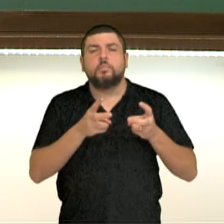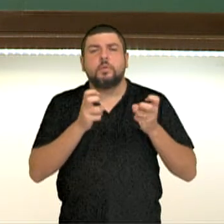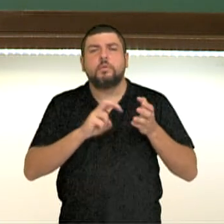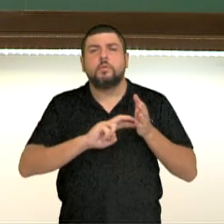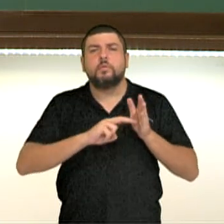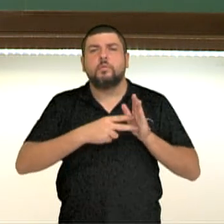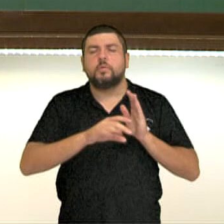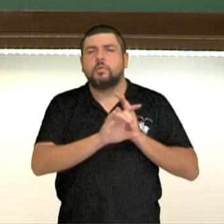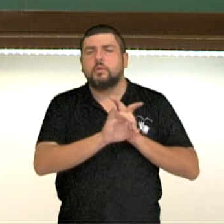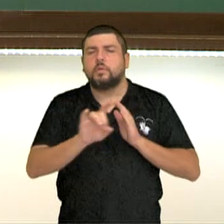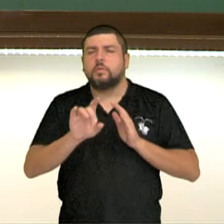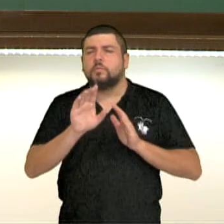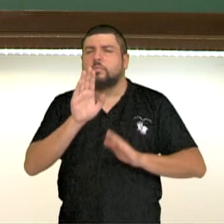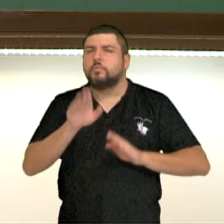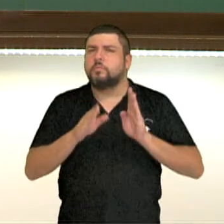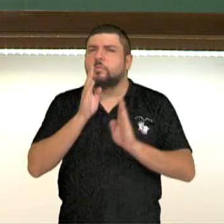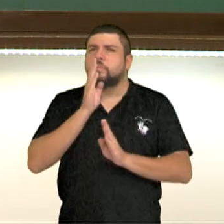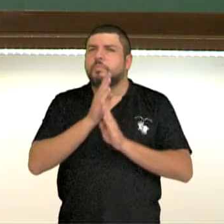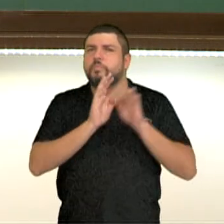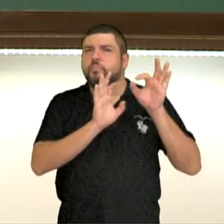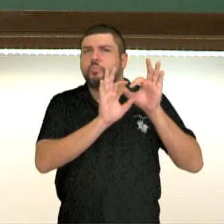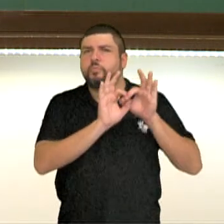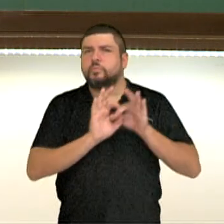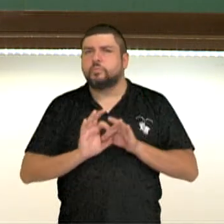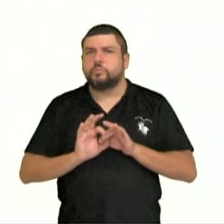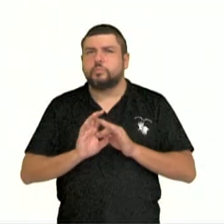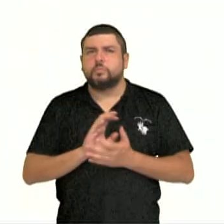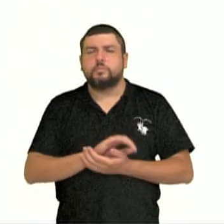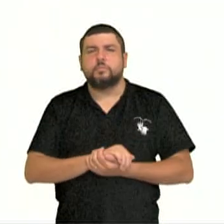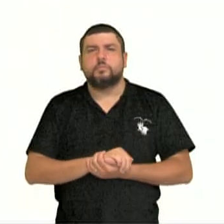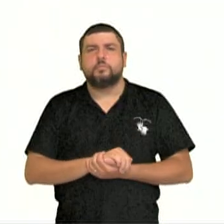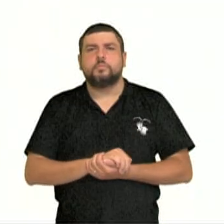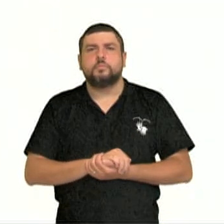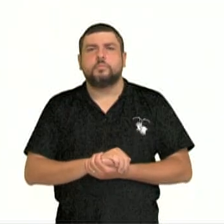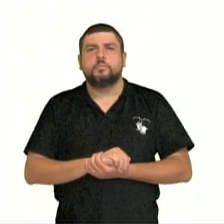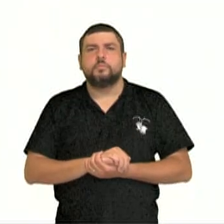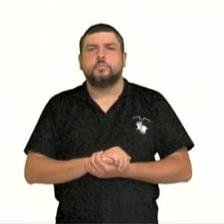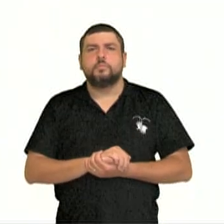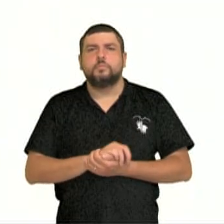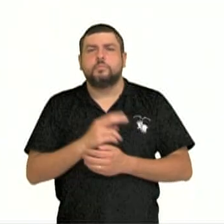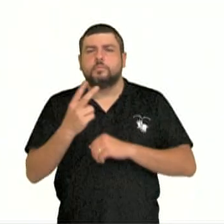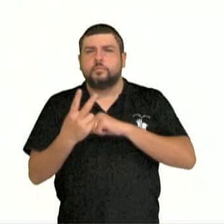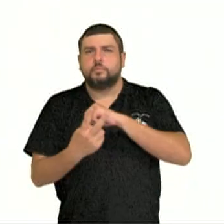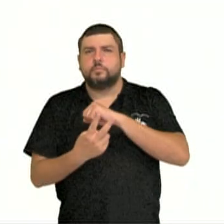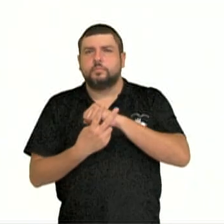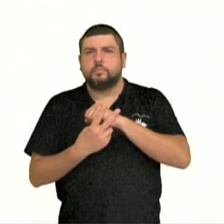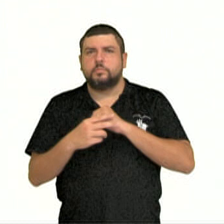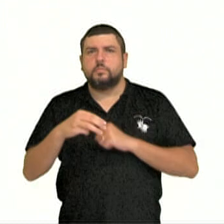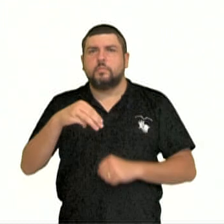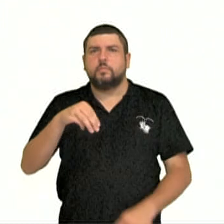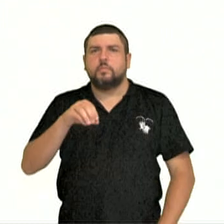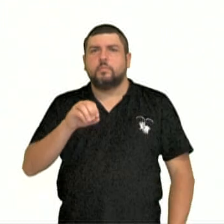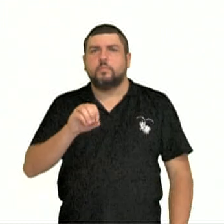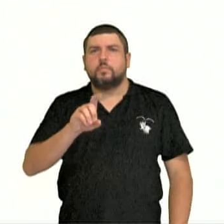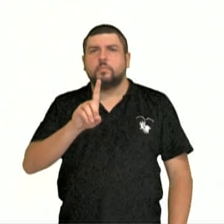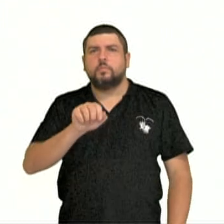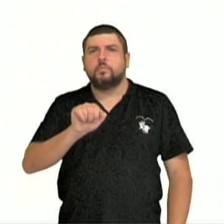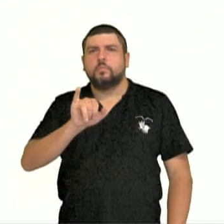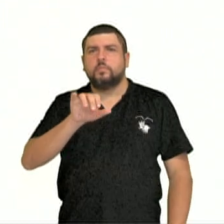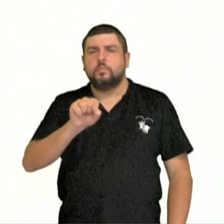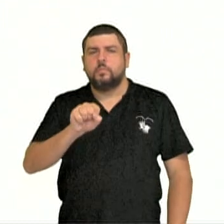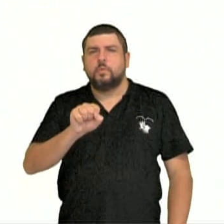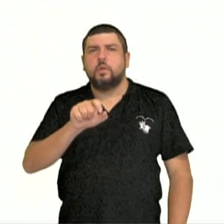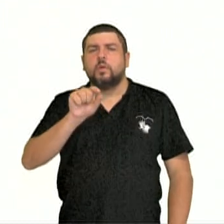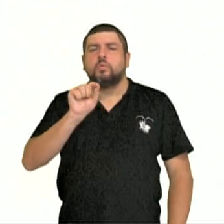de acordo com o contexto. Bom, modal verbs então, eles acompanham os verbos principais, eles nunca